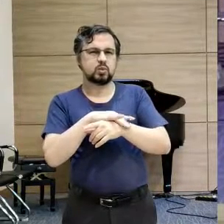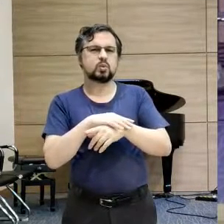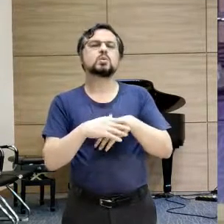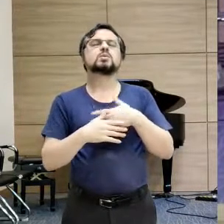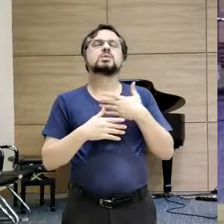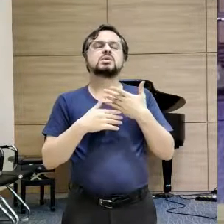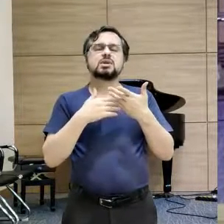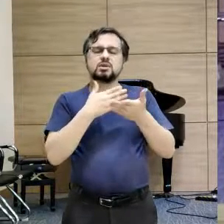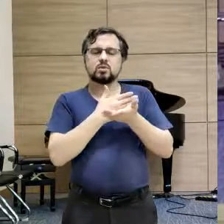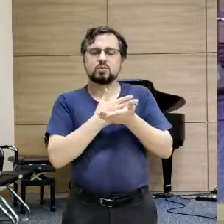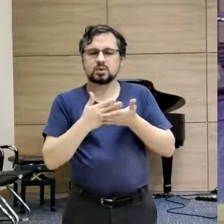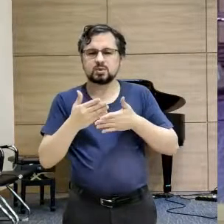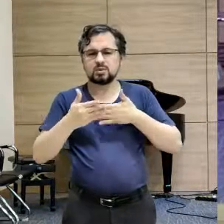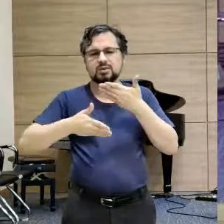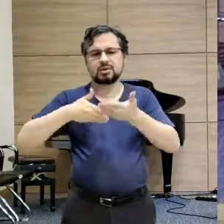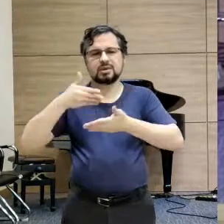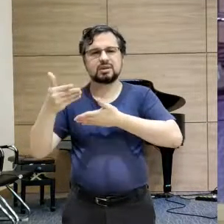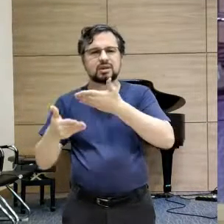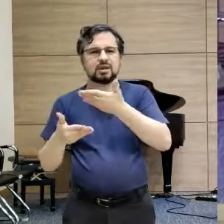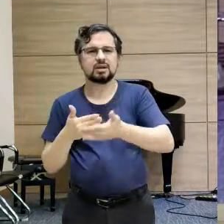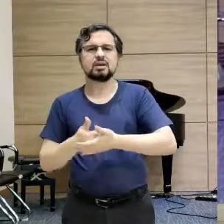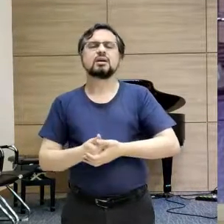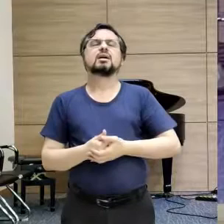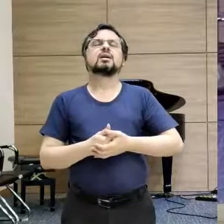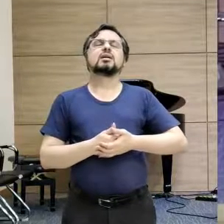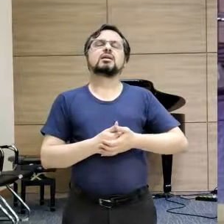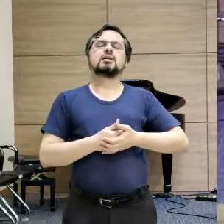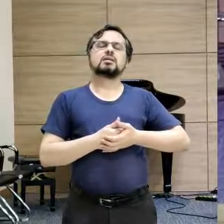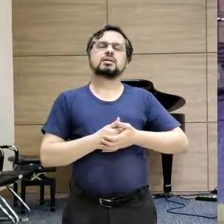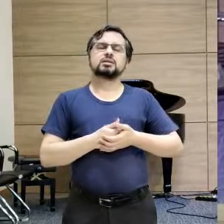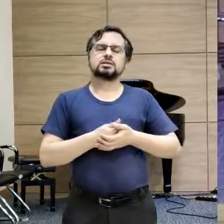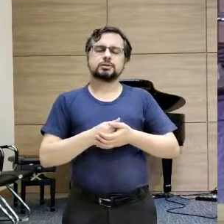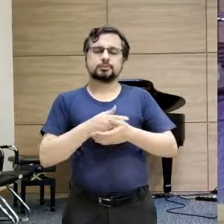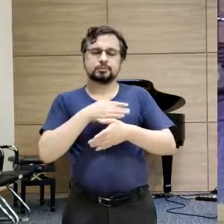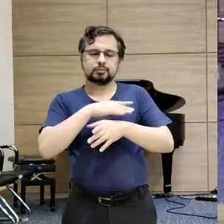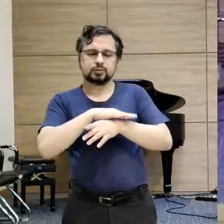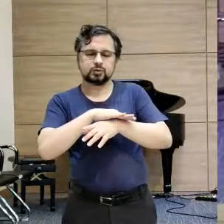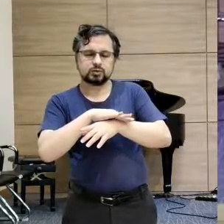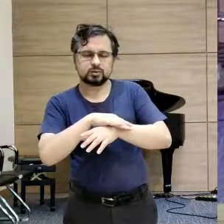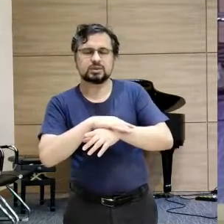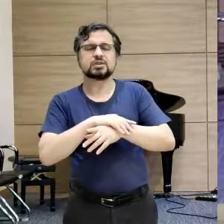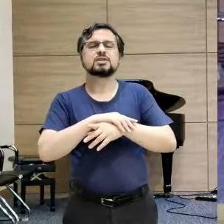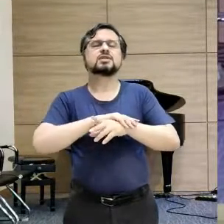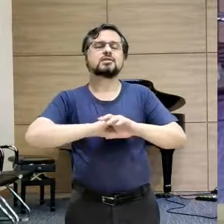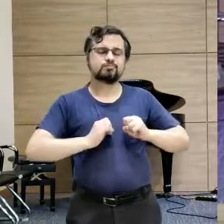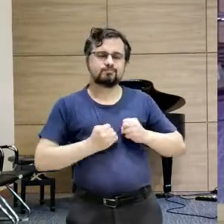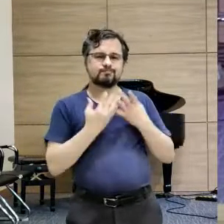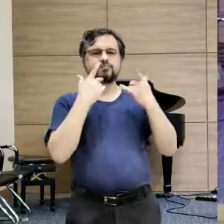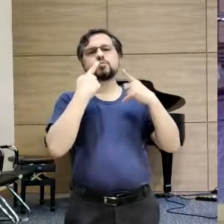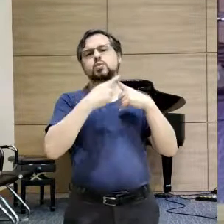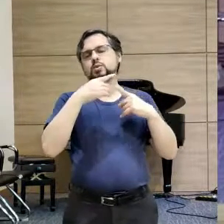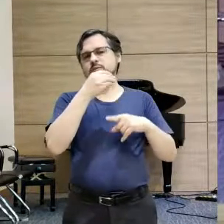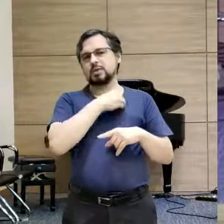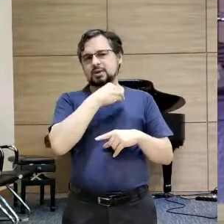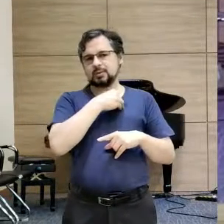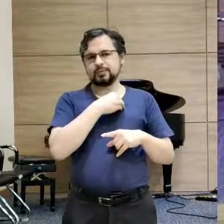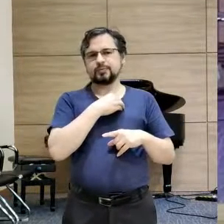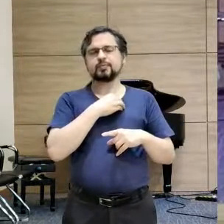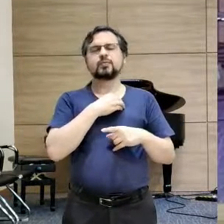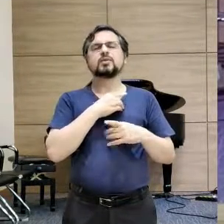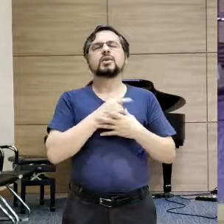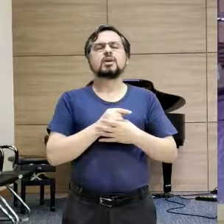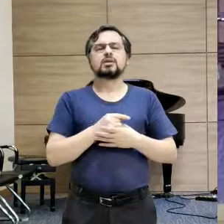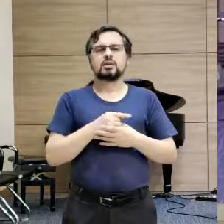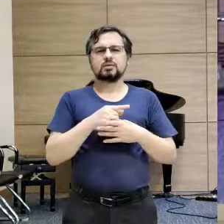a desenvolver. Essas doenças hamartiagênicas são doenças que foram geradas pelo pecado. Então o pecado na vida dele, assim como lá no